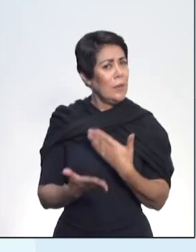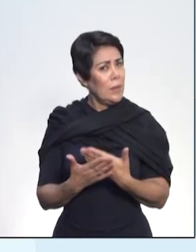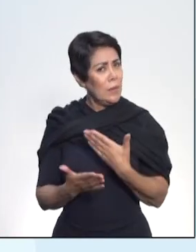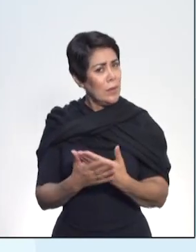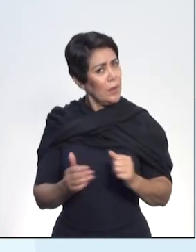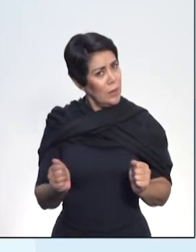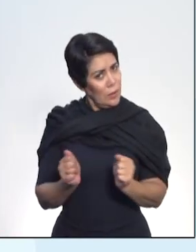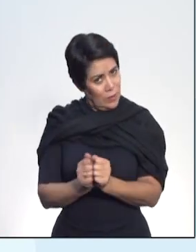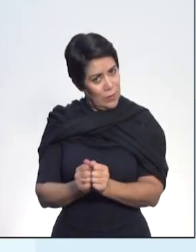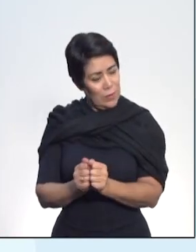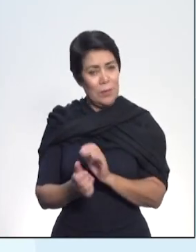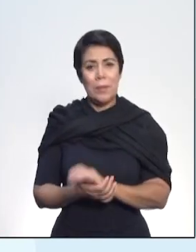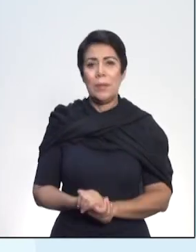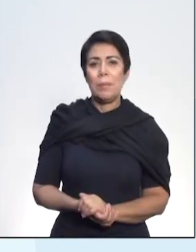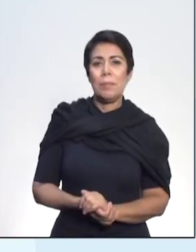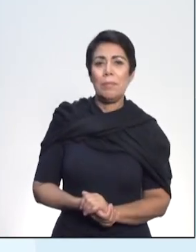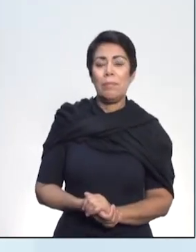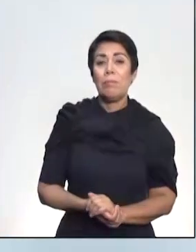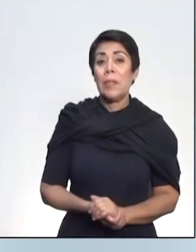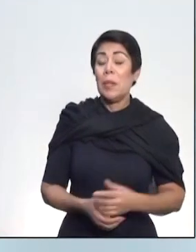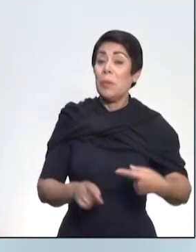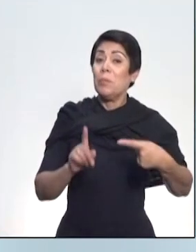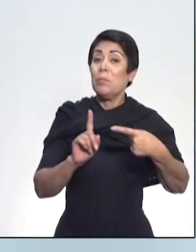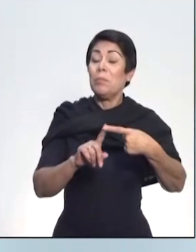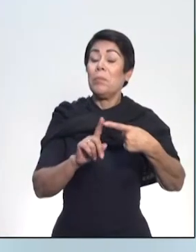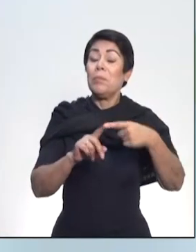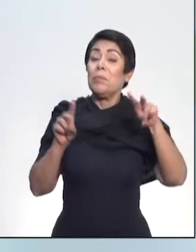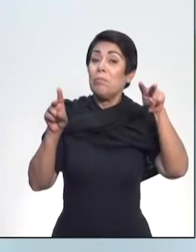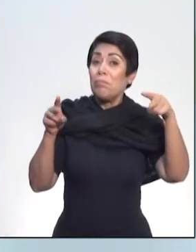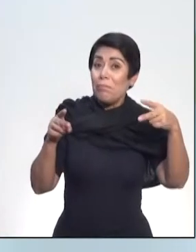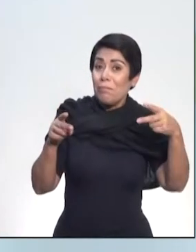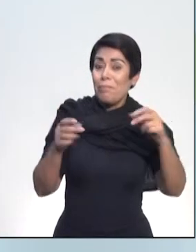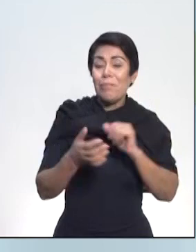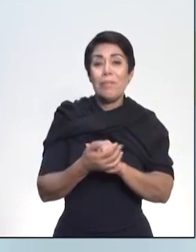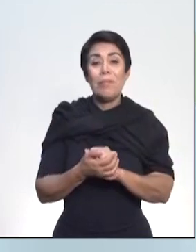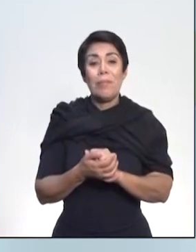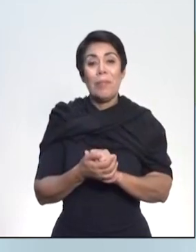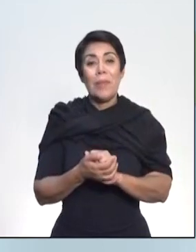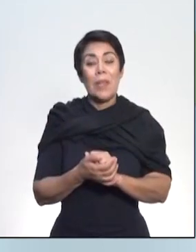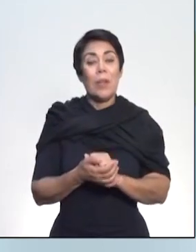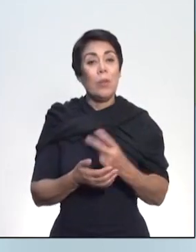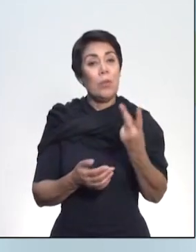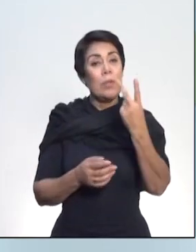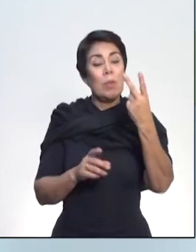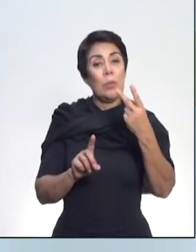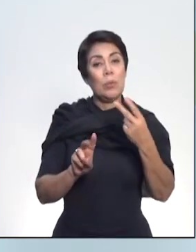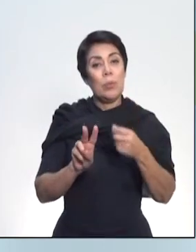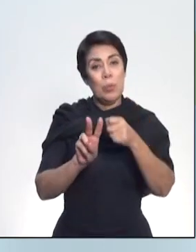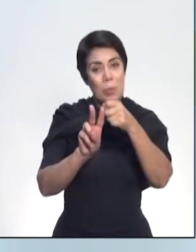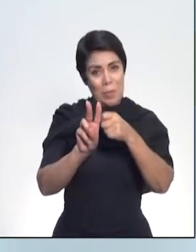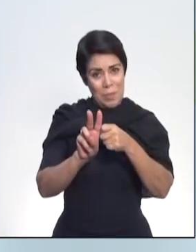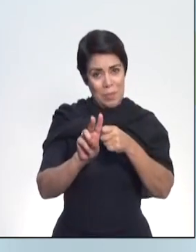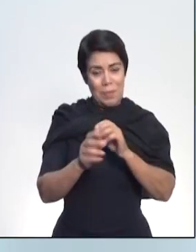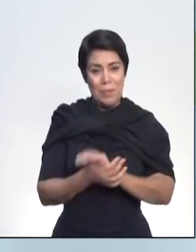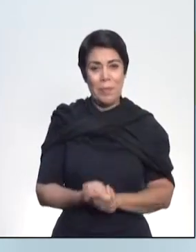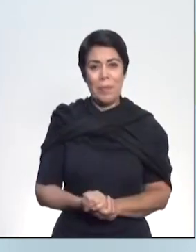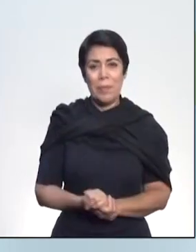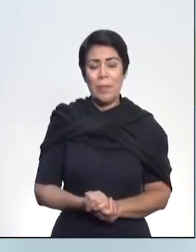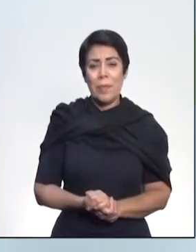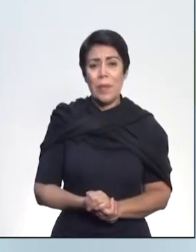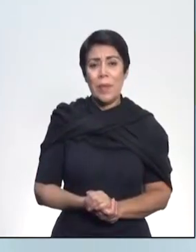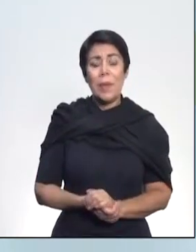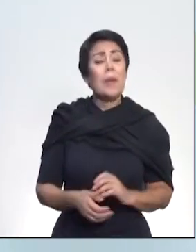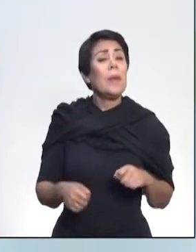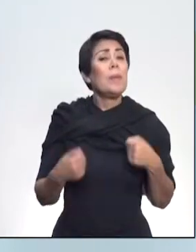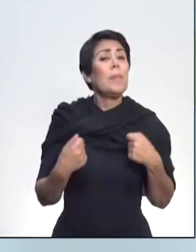Juntos, que é praticamente o nosso primeiro tópico referente ao segundo bimestre. O que a gente vai